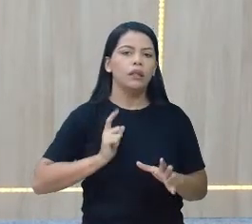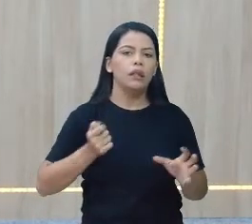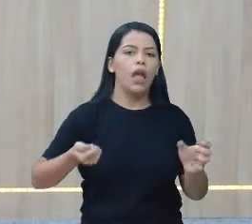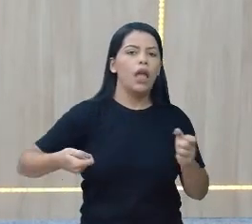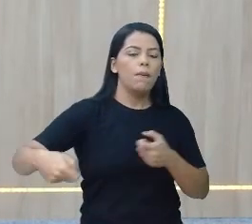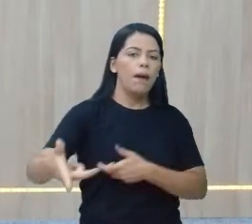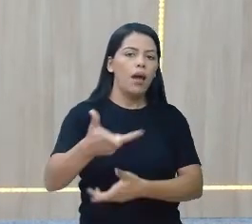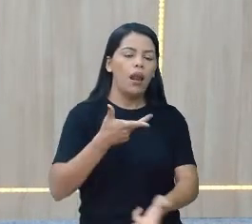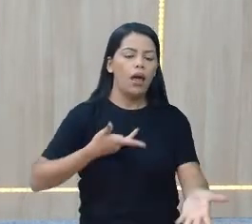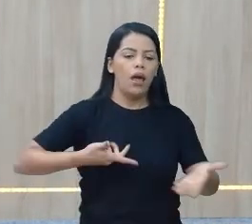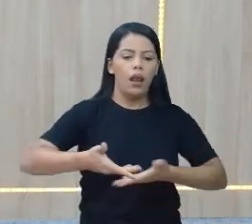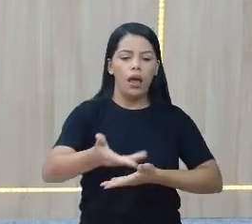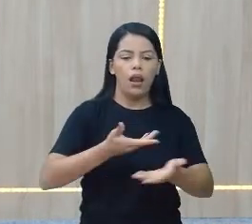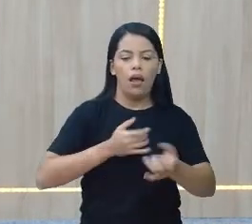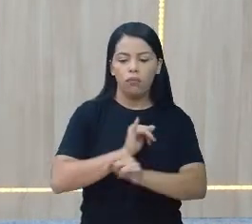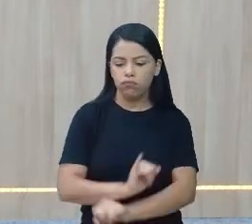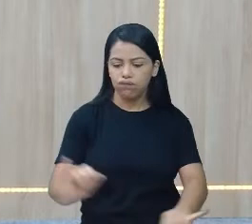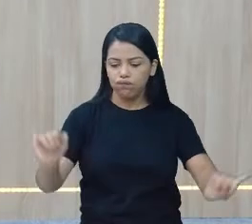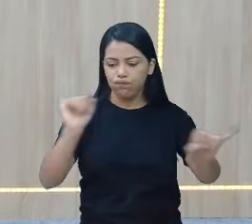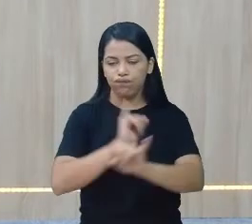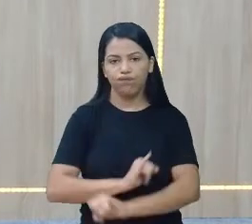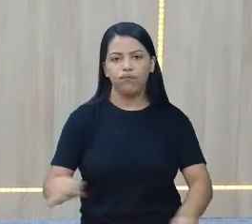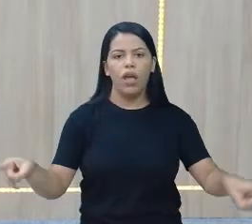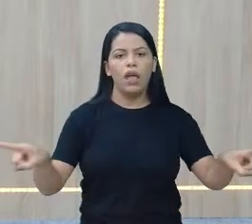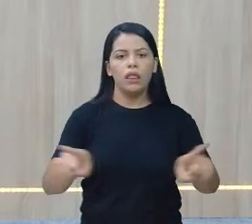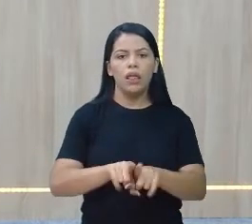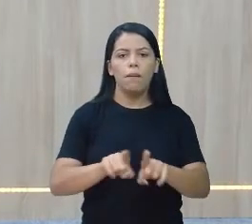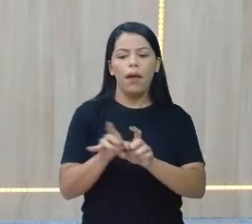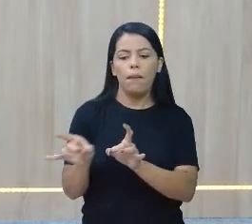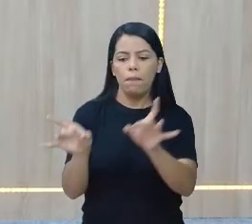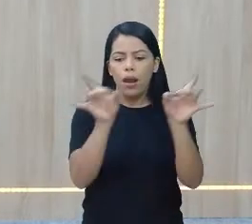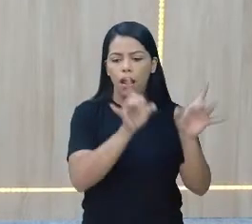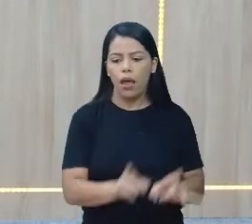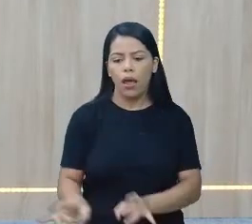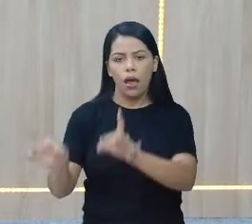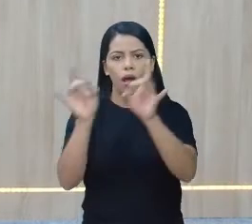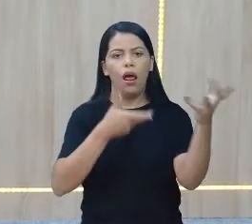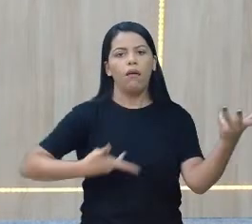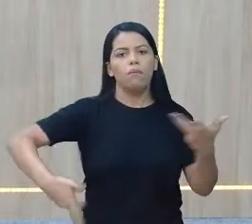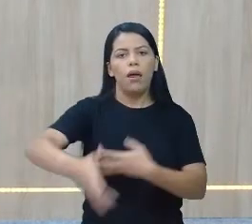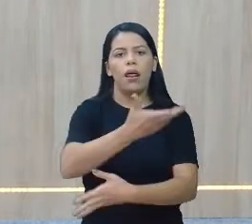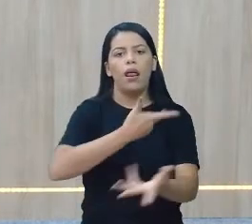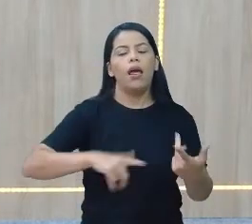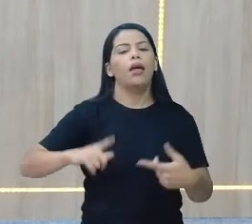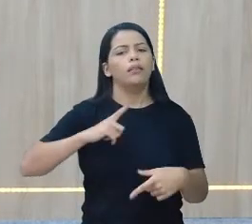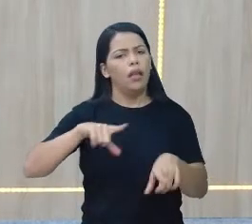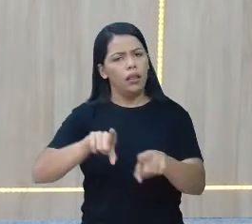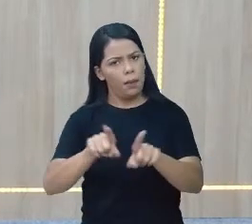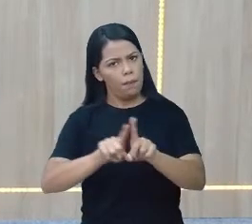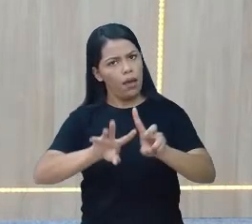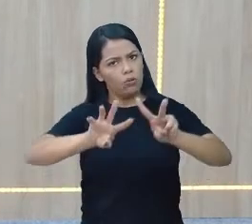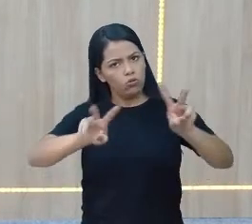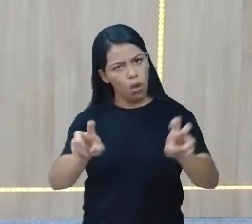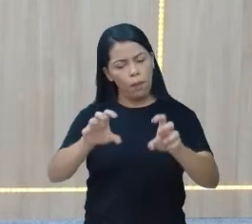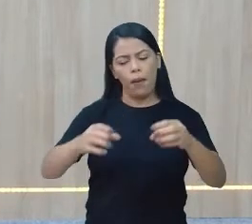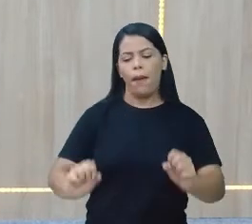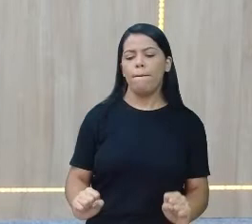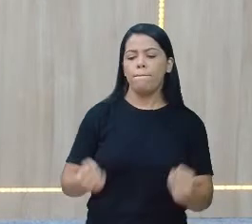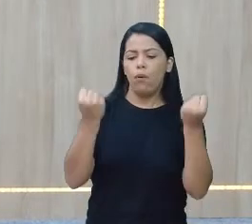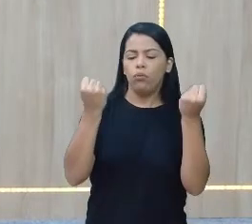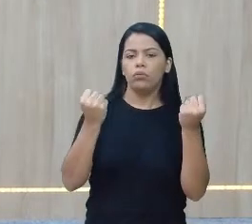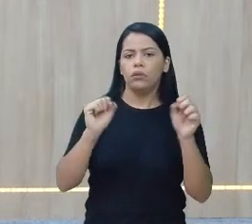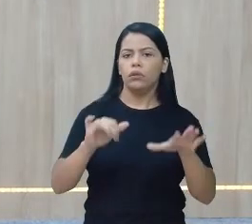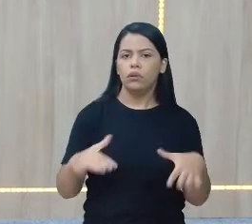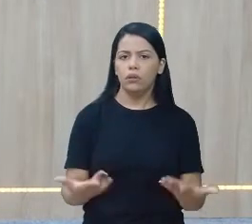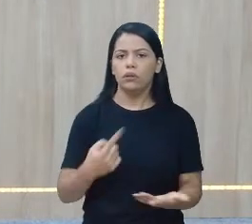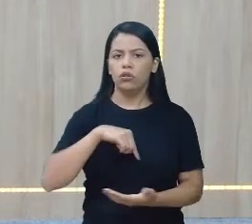de informações, de mercadorias. Claro que também tem a questão de poder, não é isso que ele disse no professor Giorgio, que nós sabemos que o